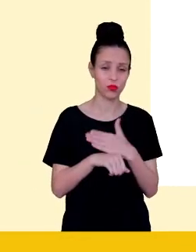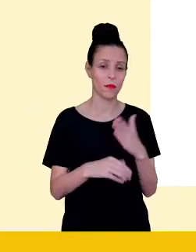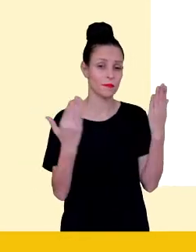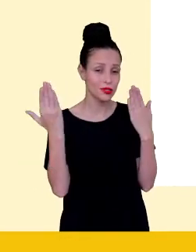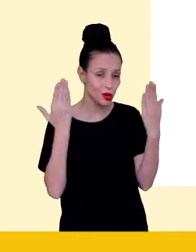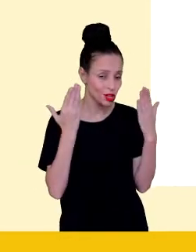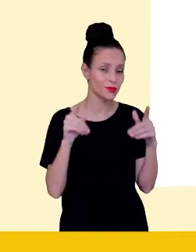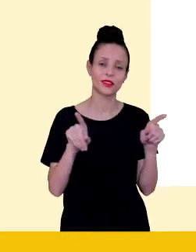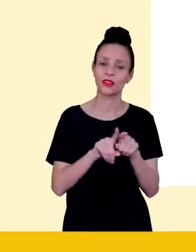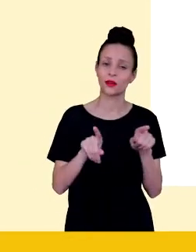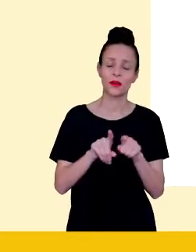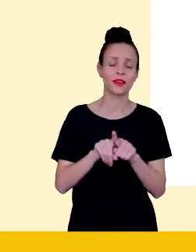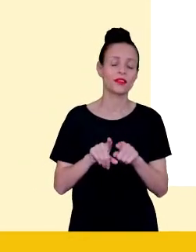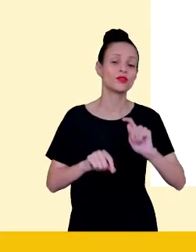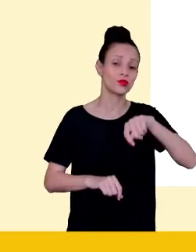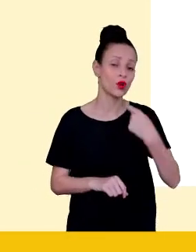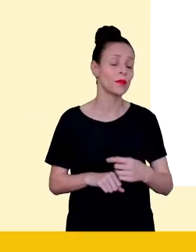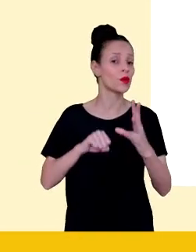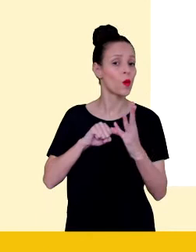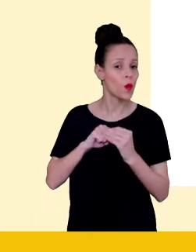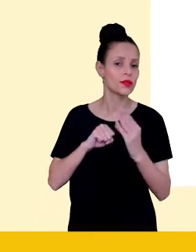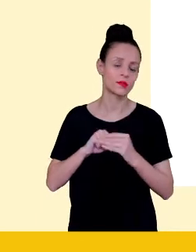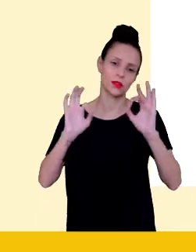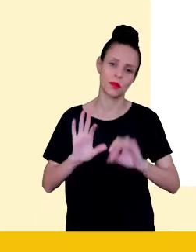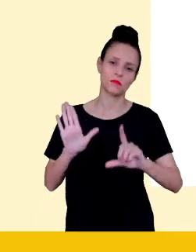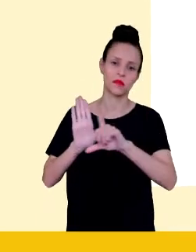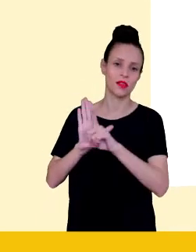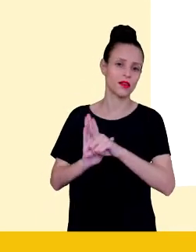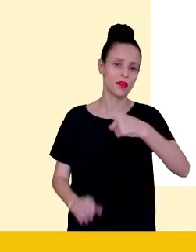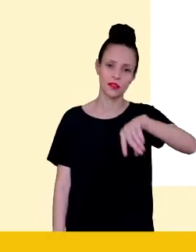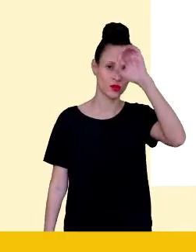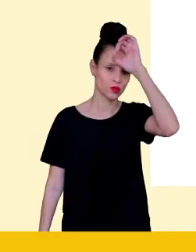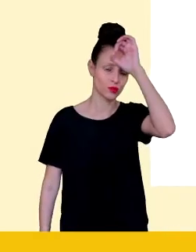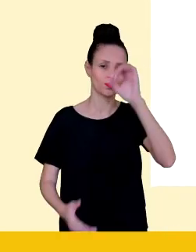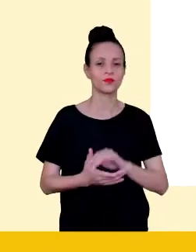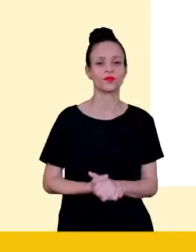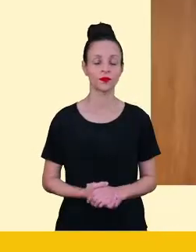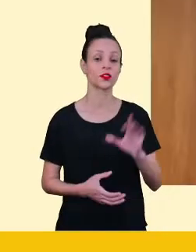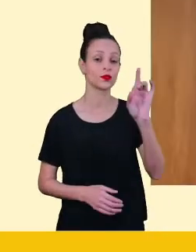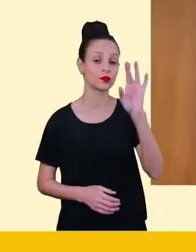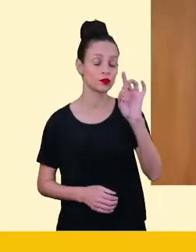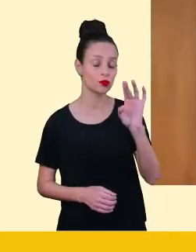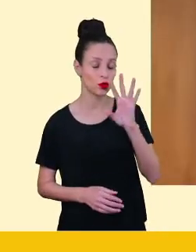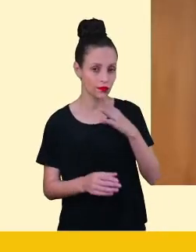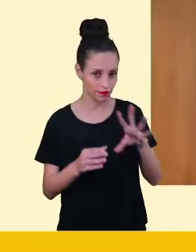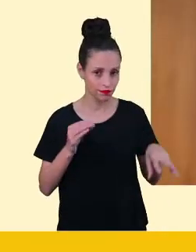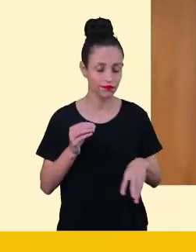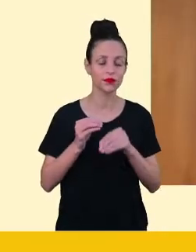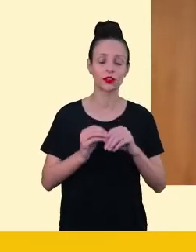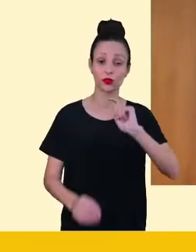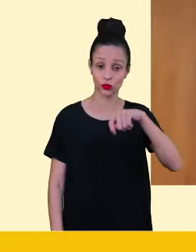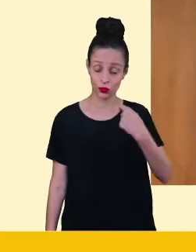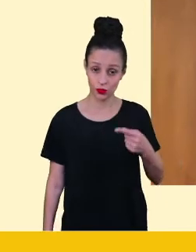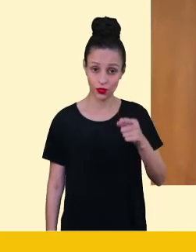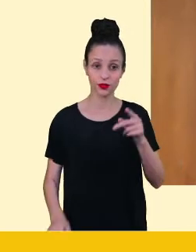Não foi preparado assim, psicologicamente, no termo de conhecimento das leis, né? Só para fazer